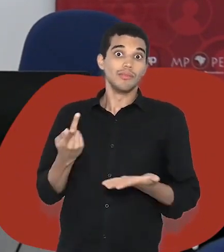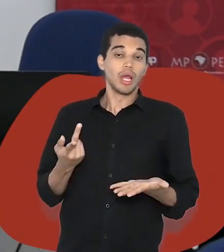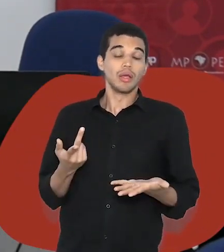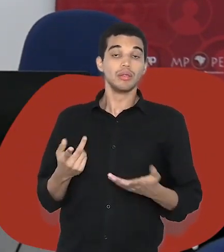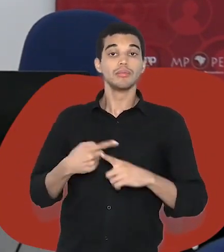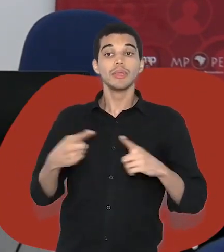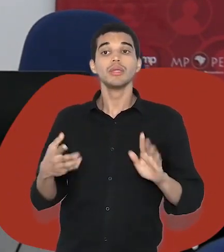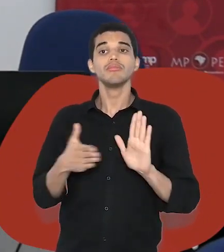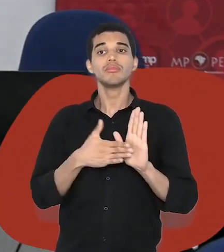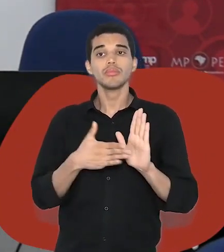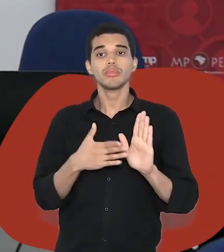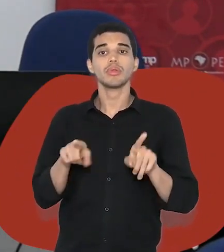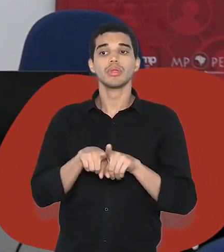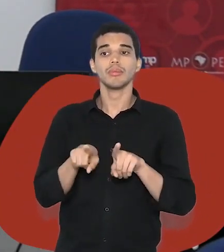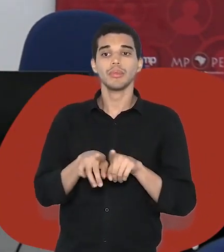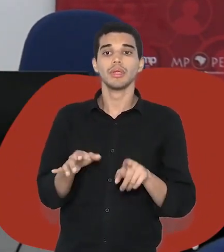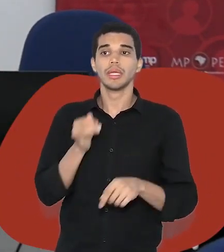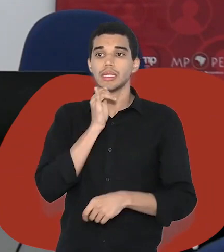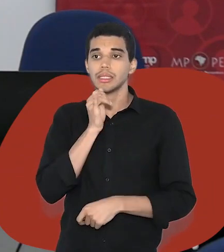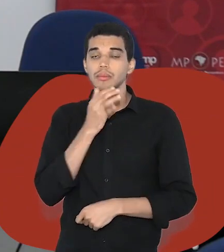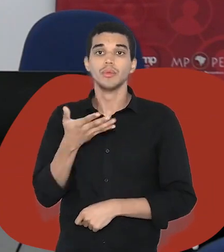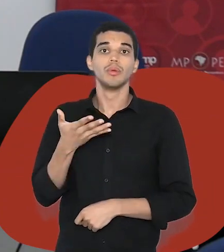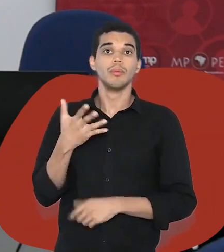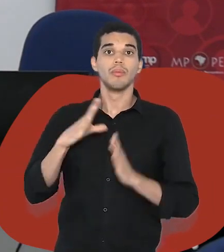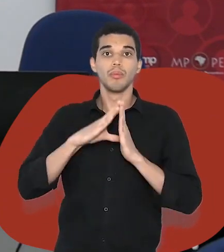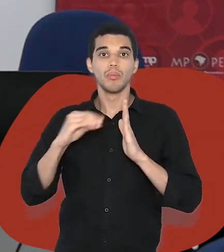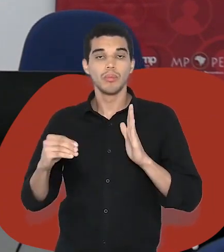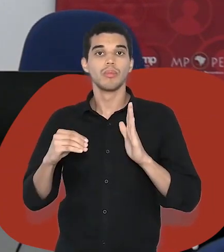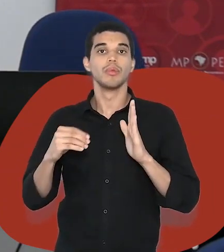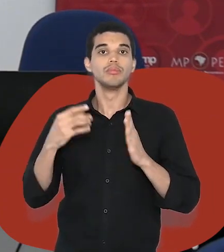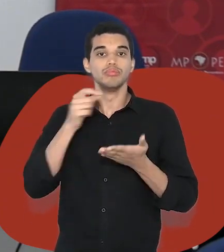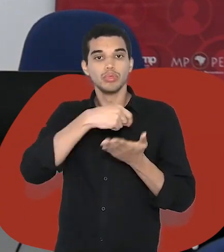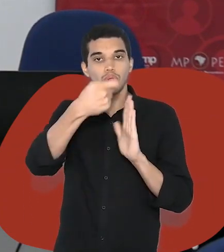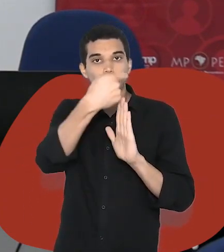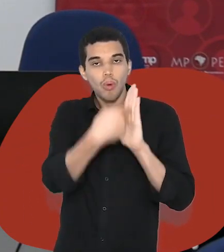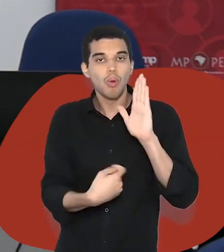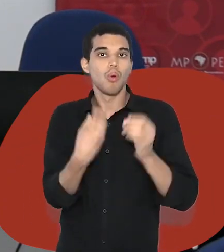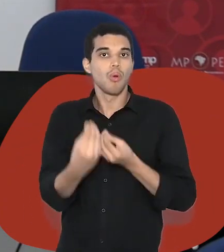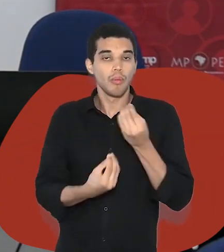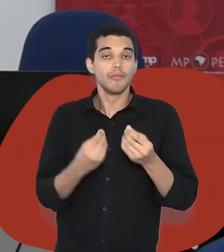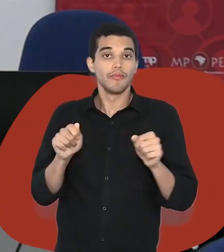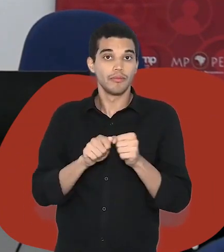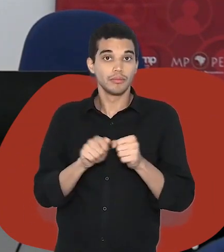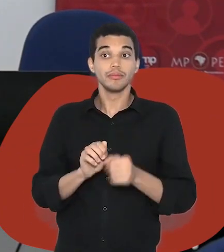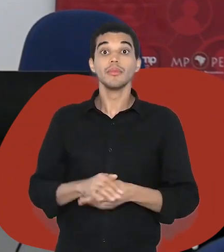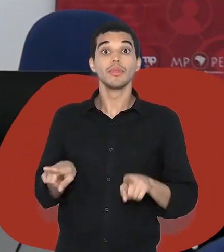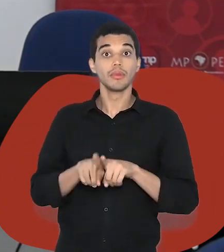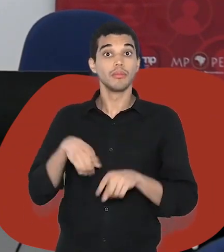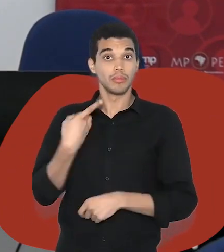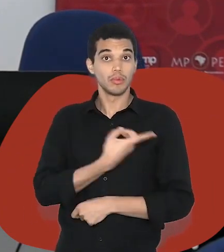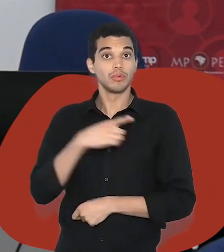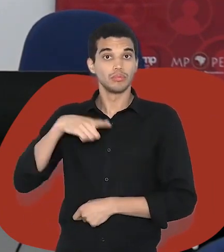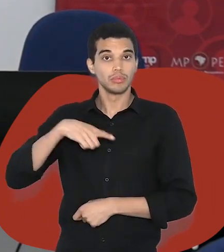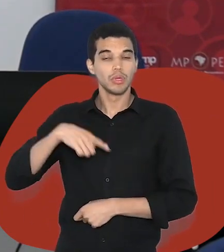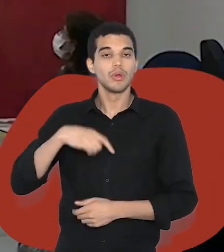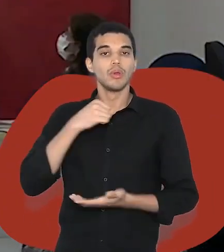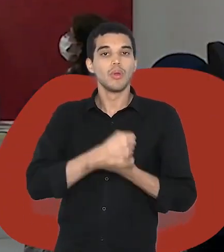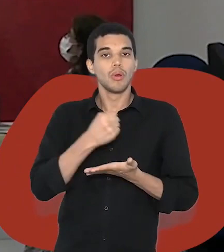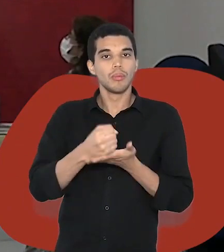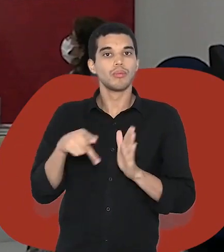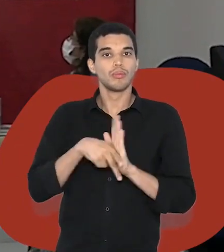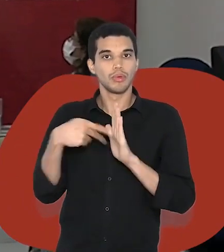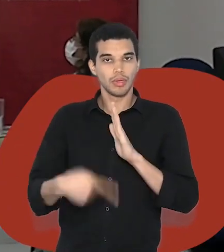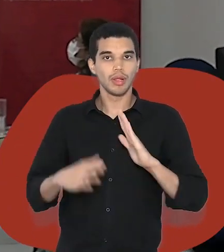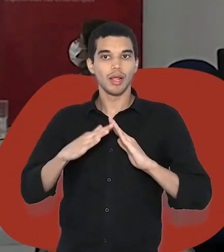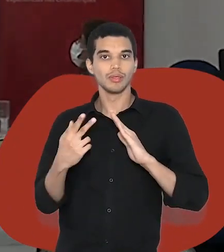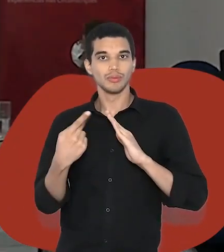também propor modelos, né, modelos de peça. A gente tem uma cartilha do A Casa é Sua, que também vai ser distribuída aqui hoje com os colegas. Então